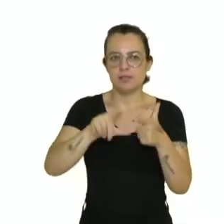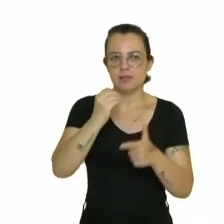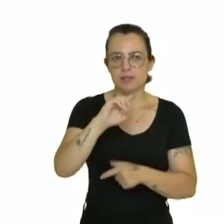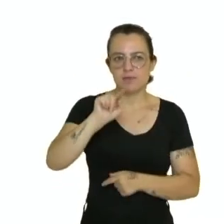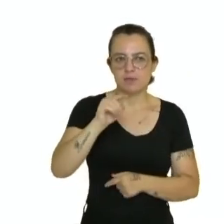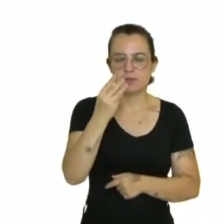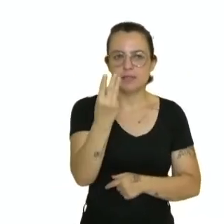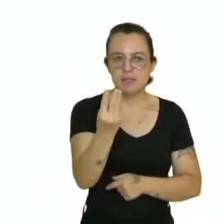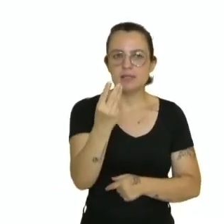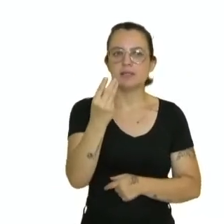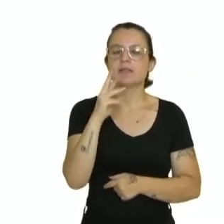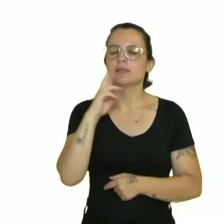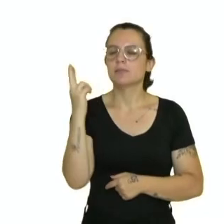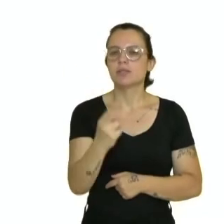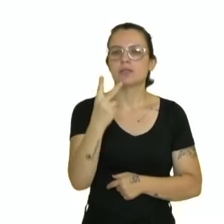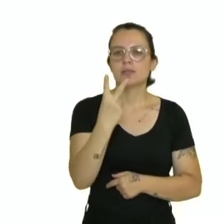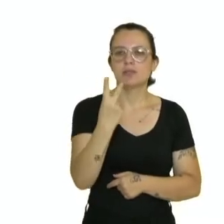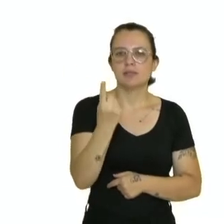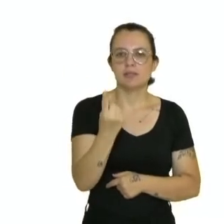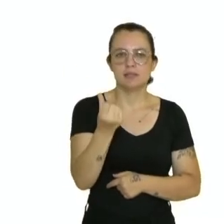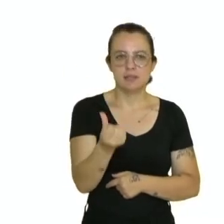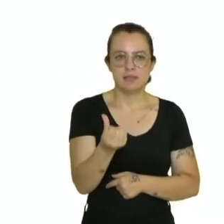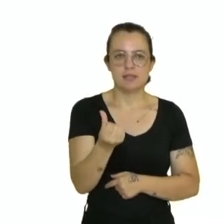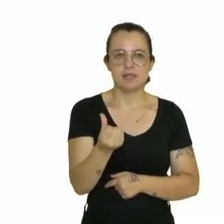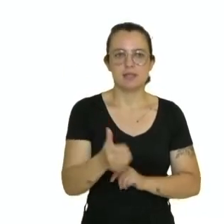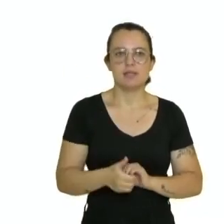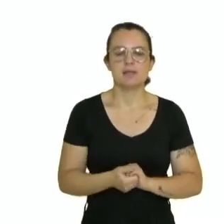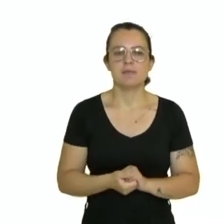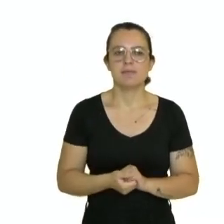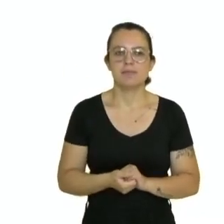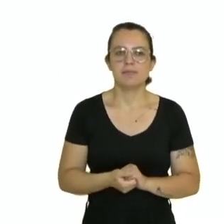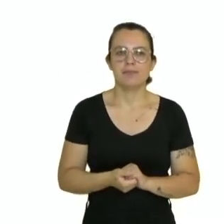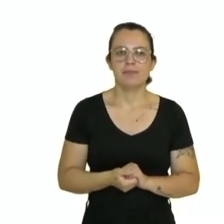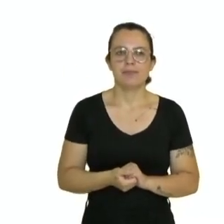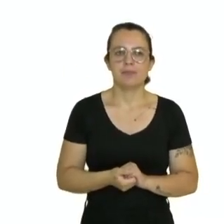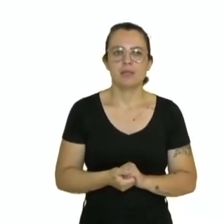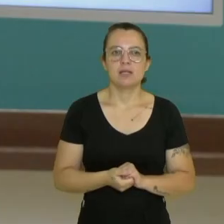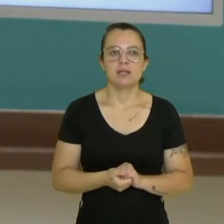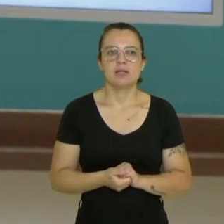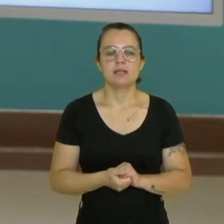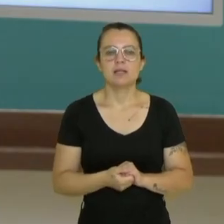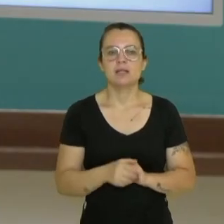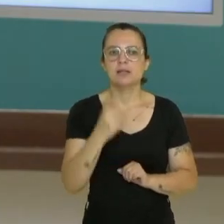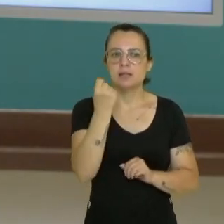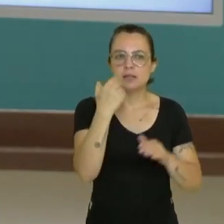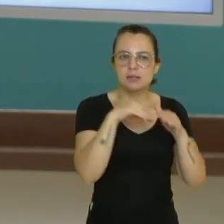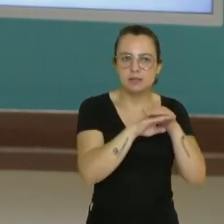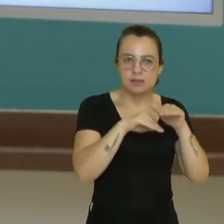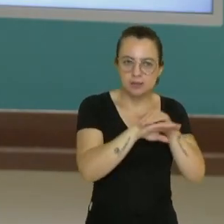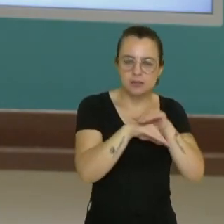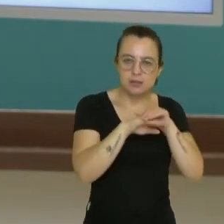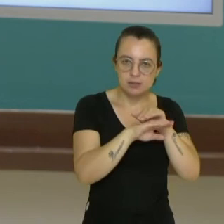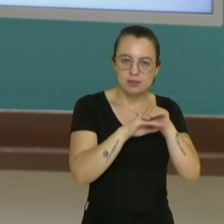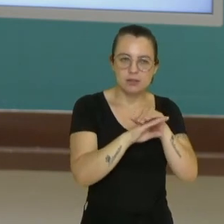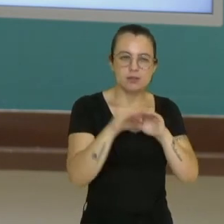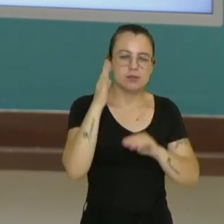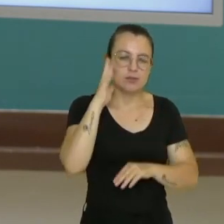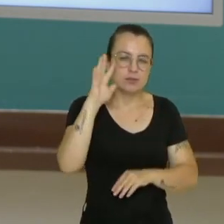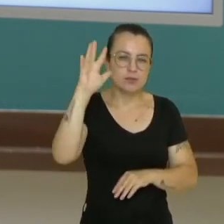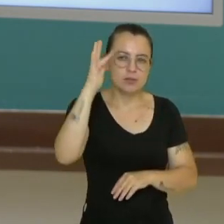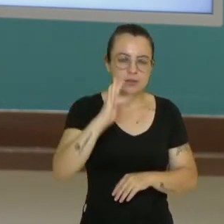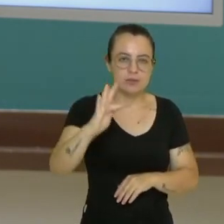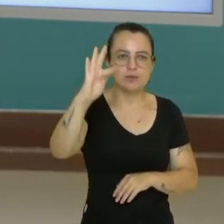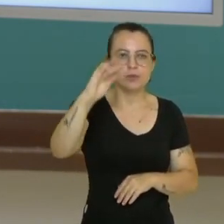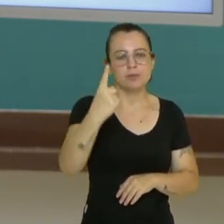vezes 720, R$ 216 para as despesas pessoais. Investimentos, que são aqueles sonhos futuros,